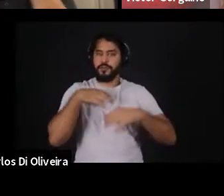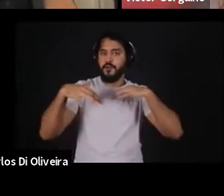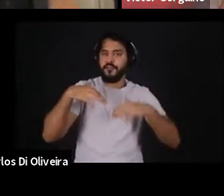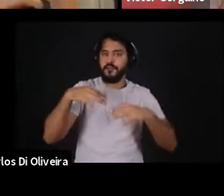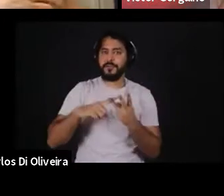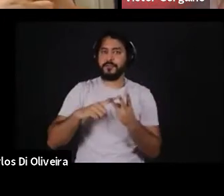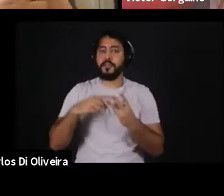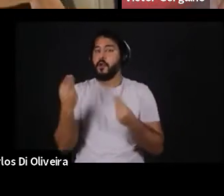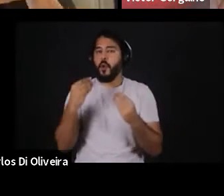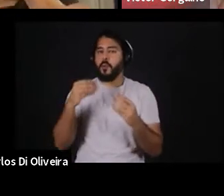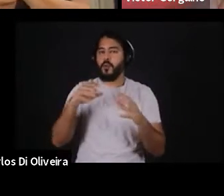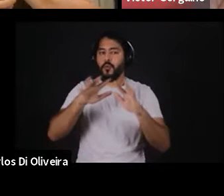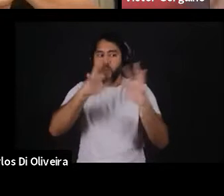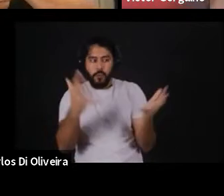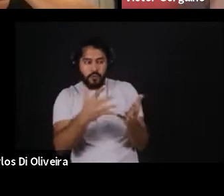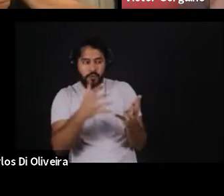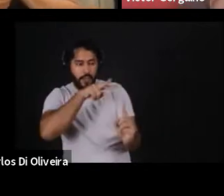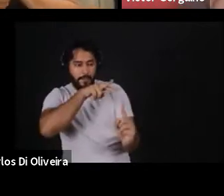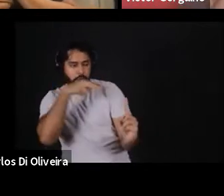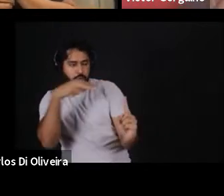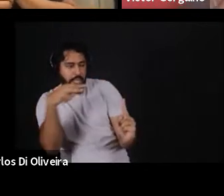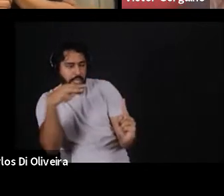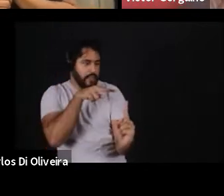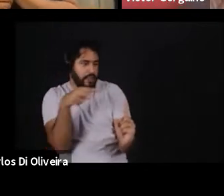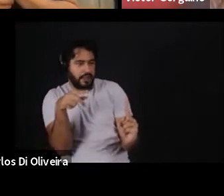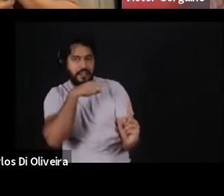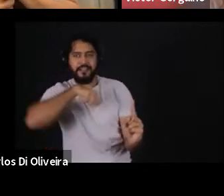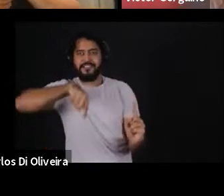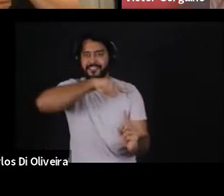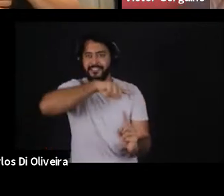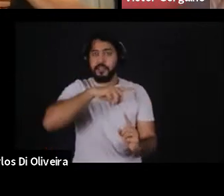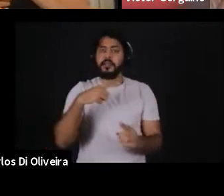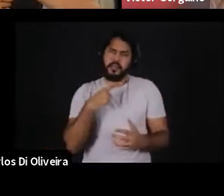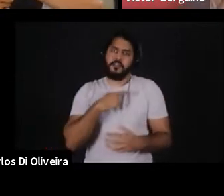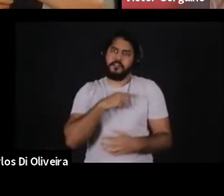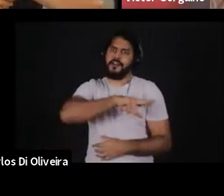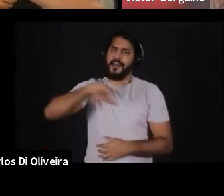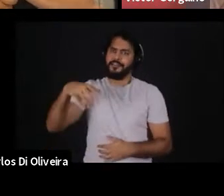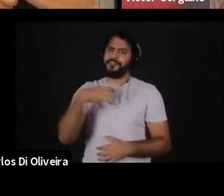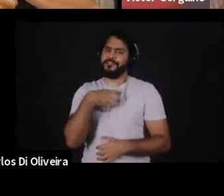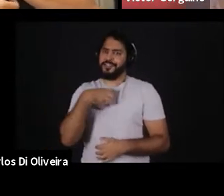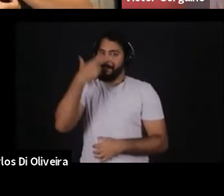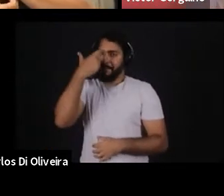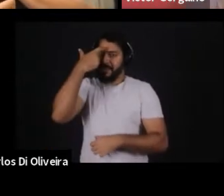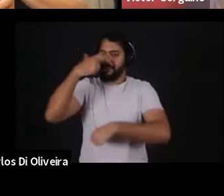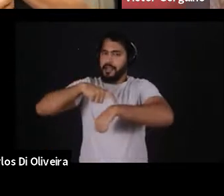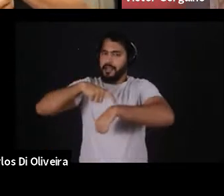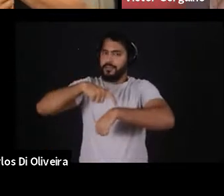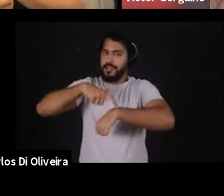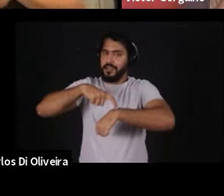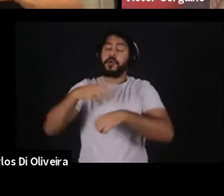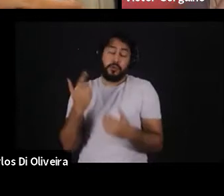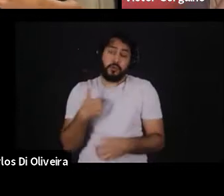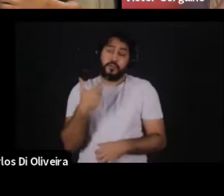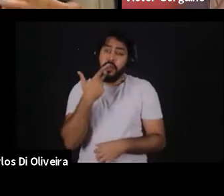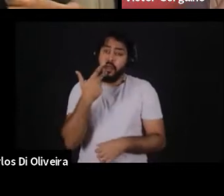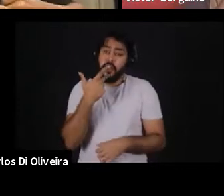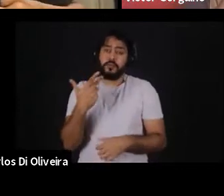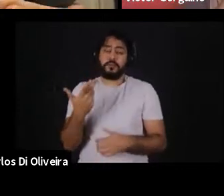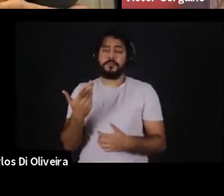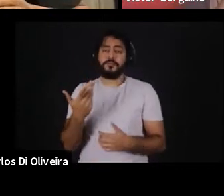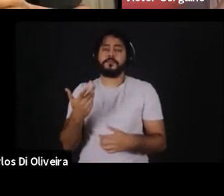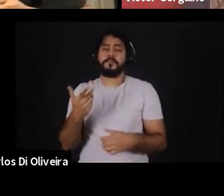Ela é pautada pelo tempo. E existem várias maneiras de pensar o tempo. Enfim, eu estou falando de um tempo, esse tempo que se inaugura